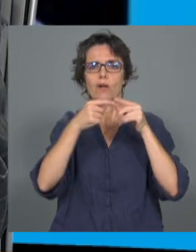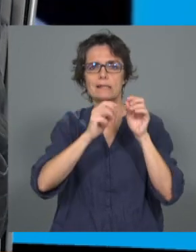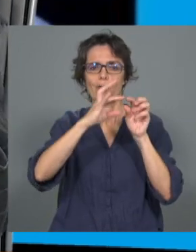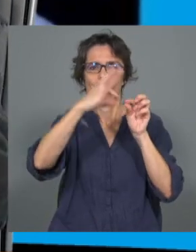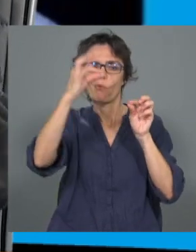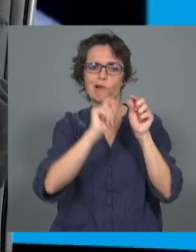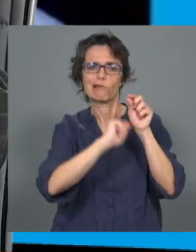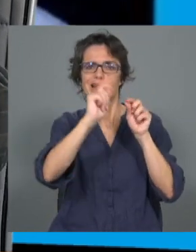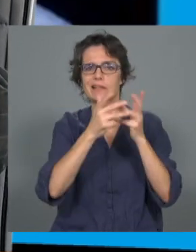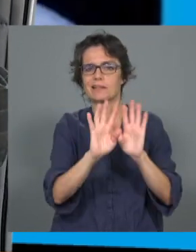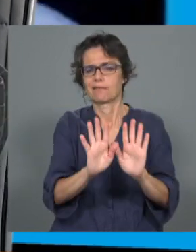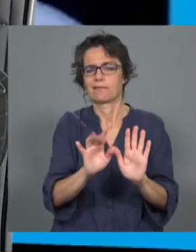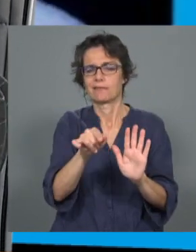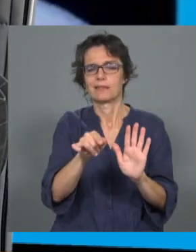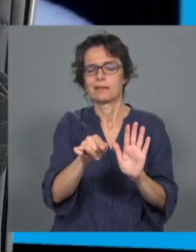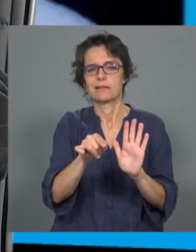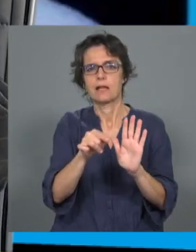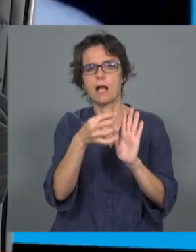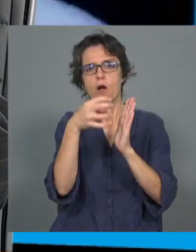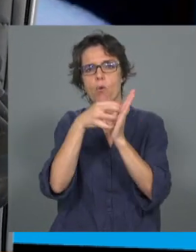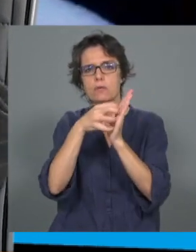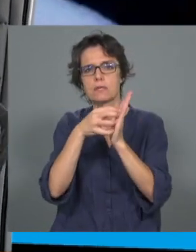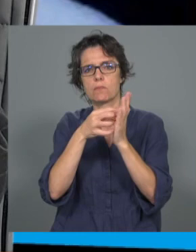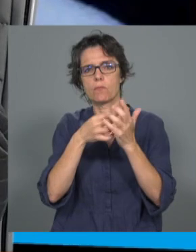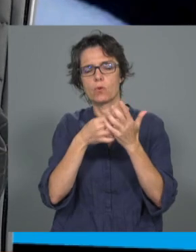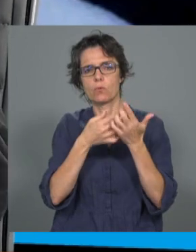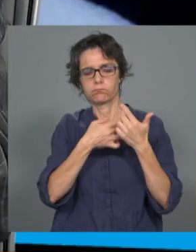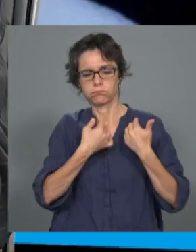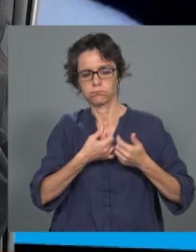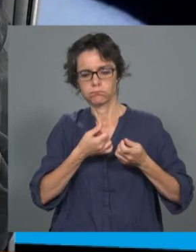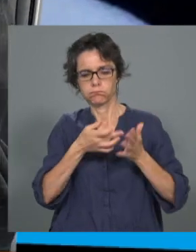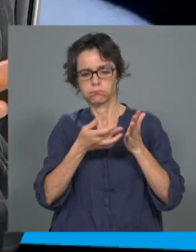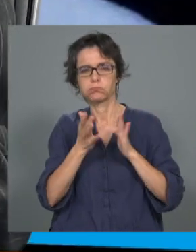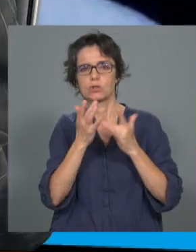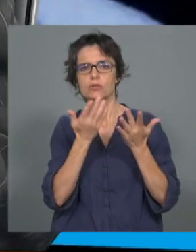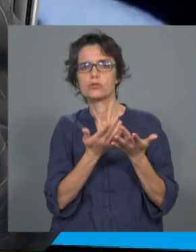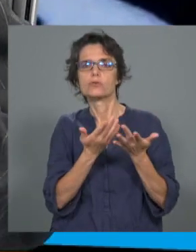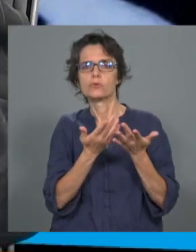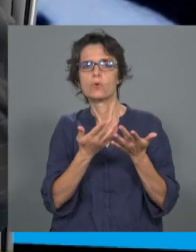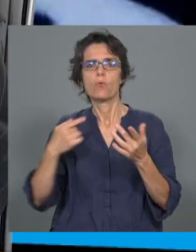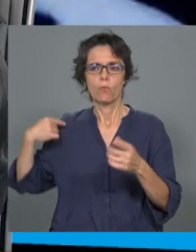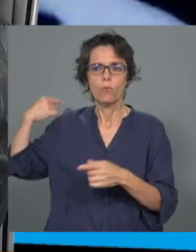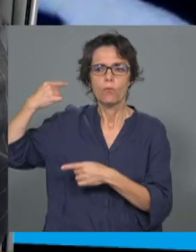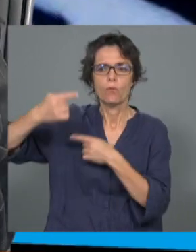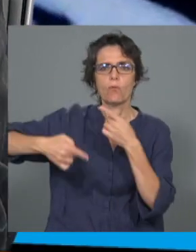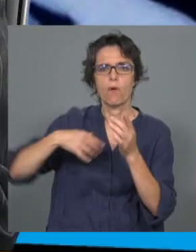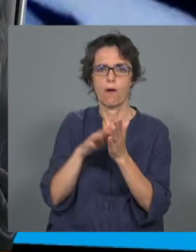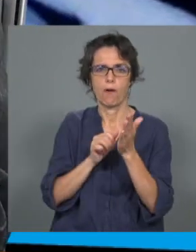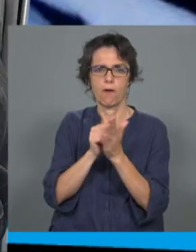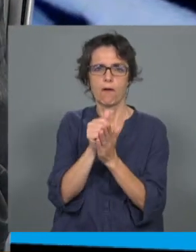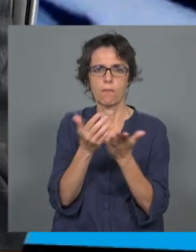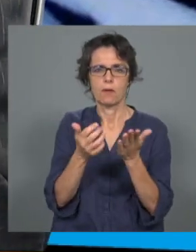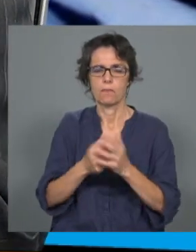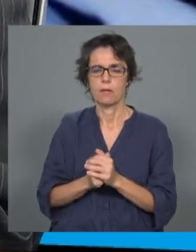dimensão grandemente simbólica ou representativa do coração é uma herança bíblica, não é? E depois a